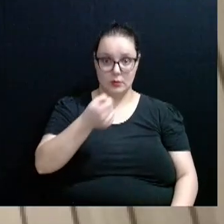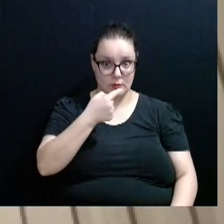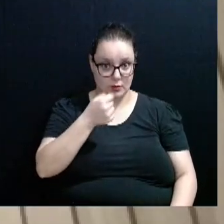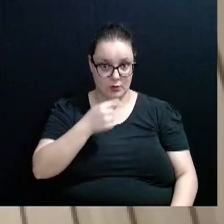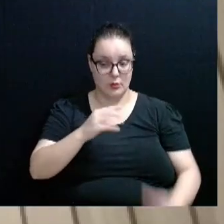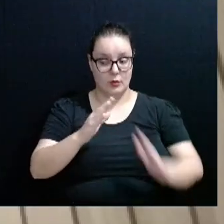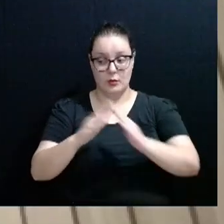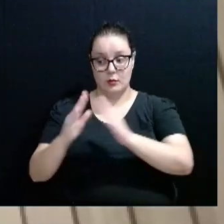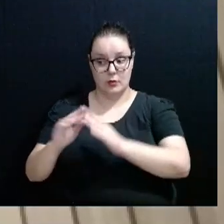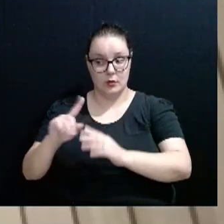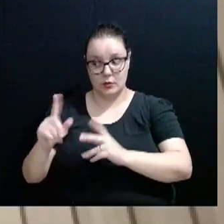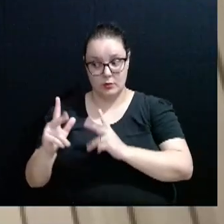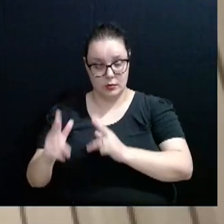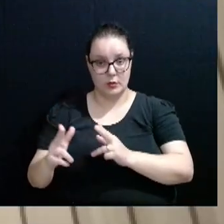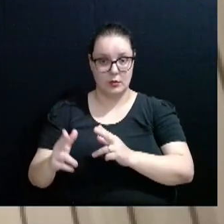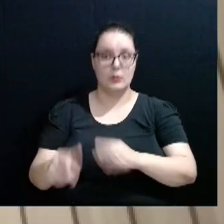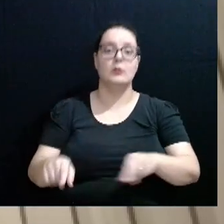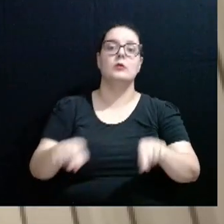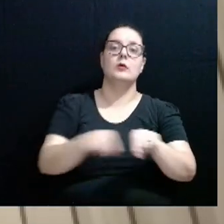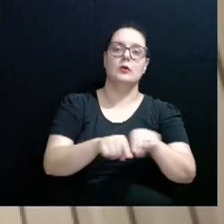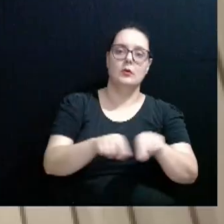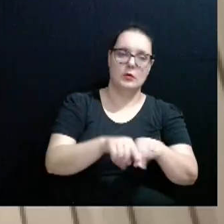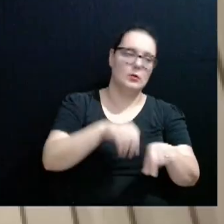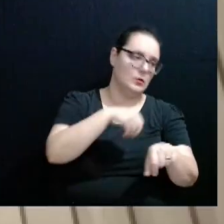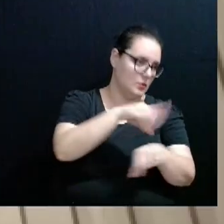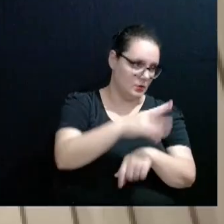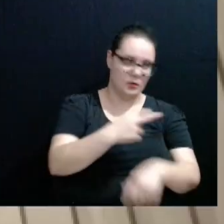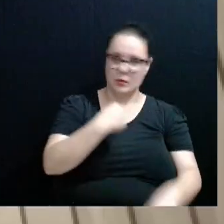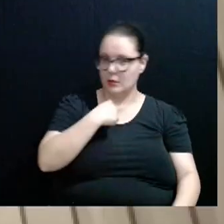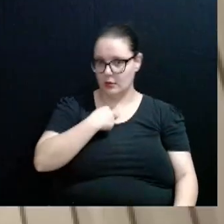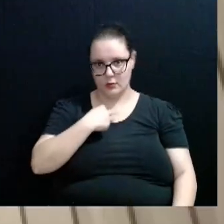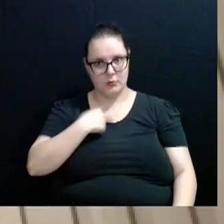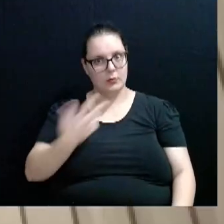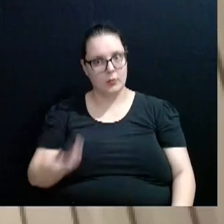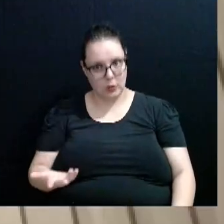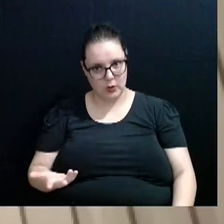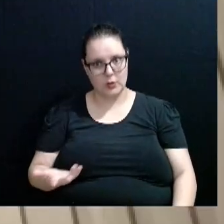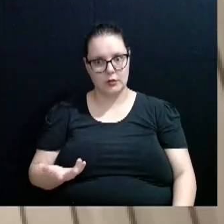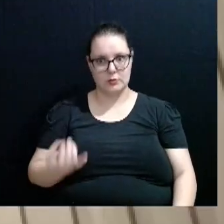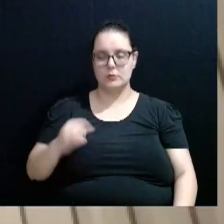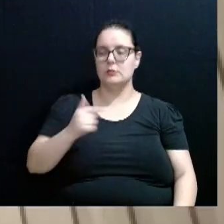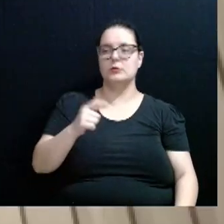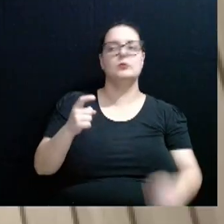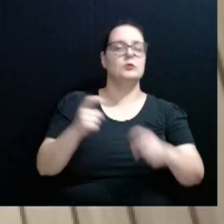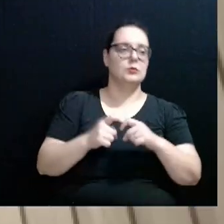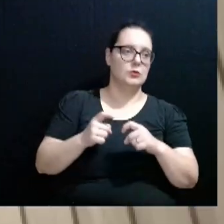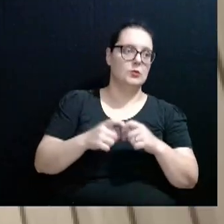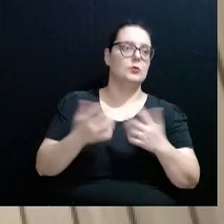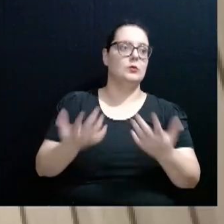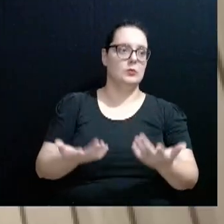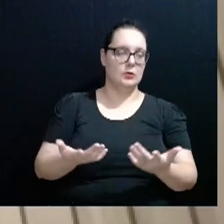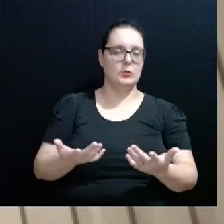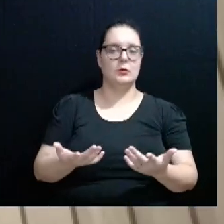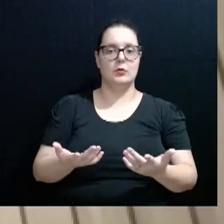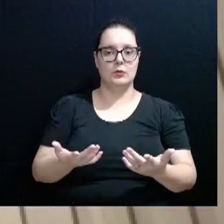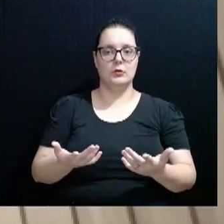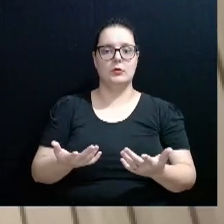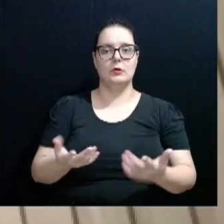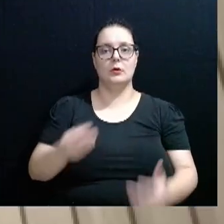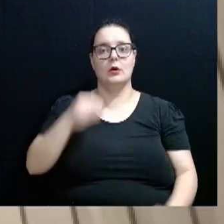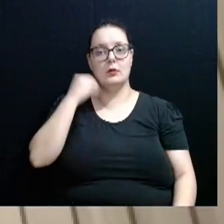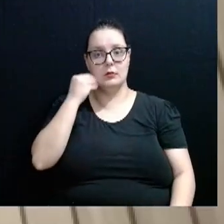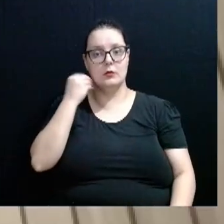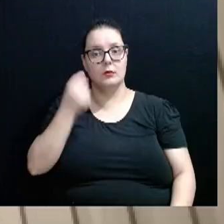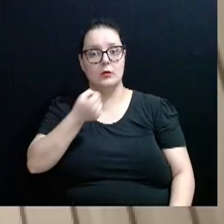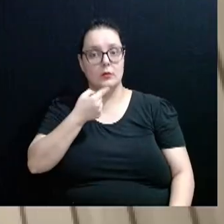toma, também você não deve indicar, né, sem ter a tal expertise, né, sobre o medicamento.